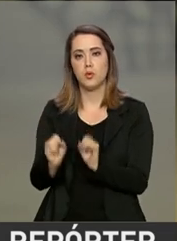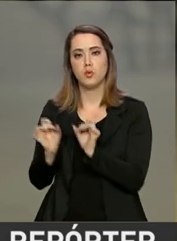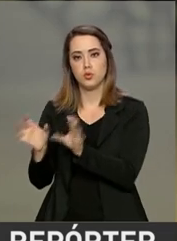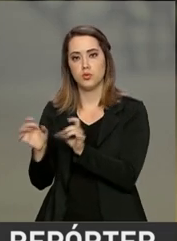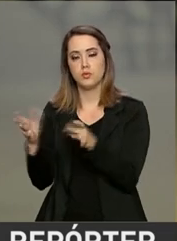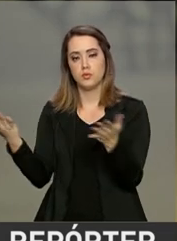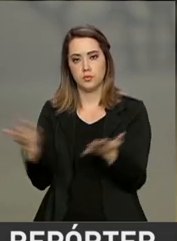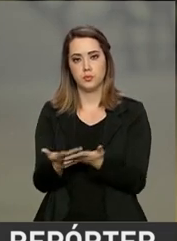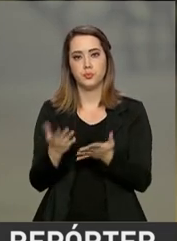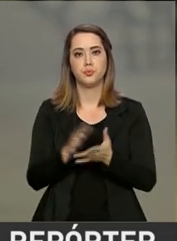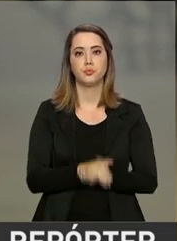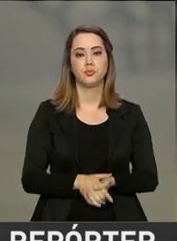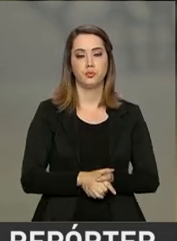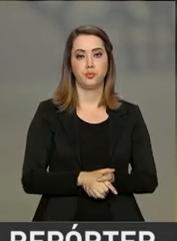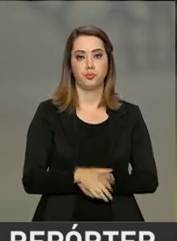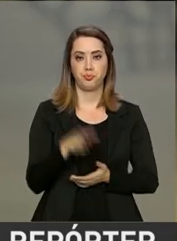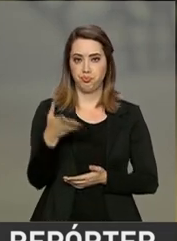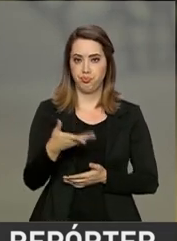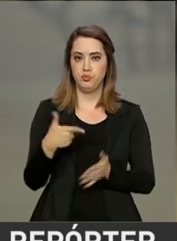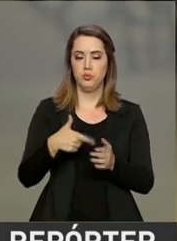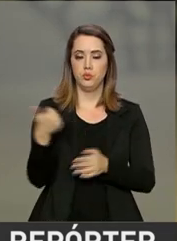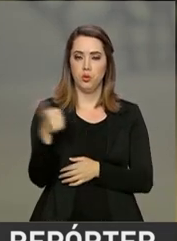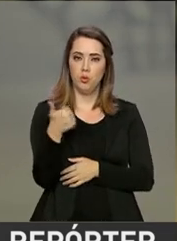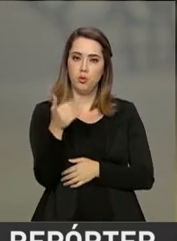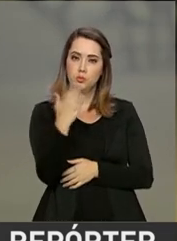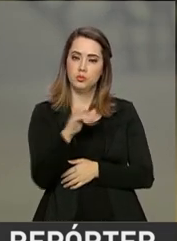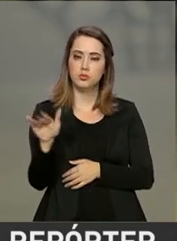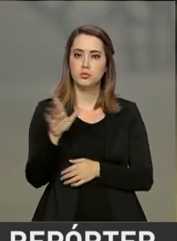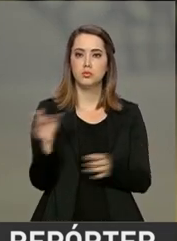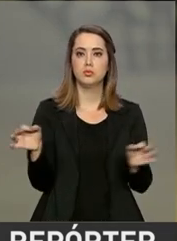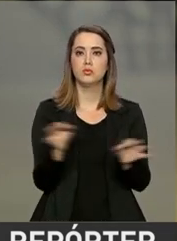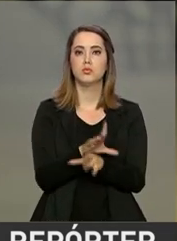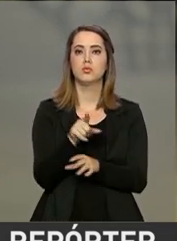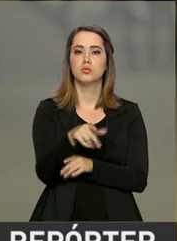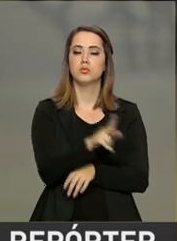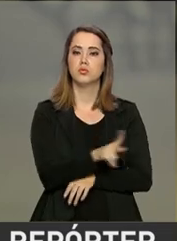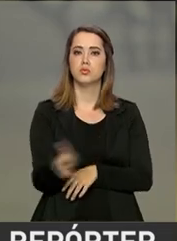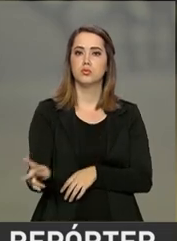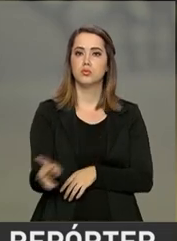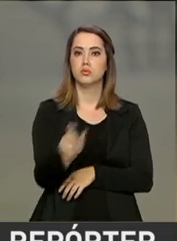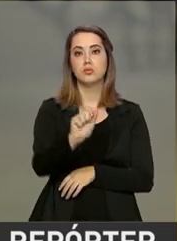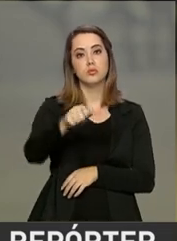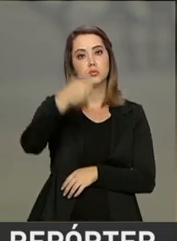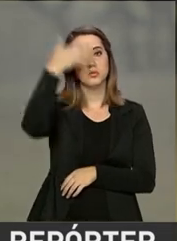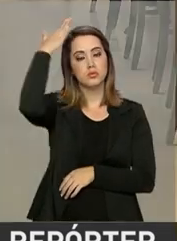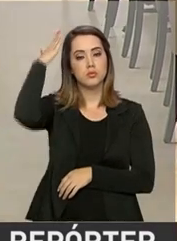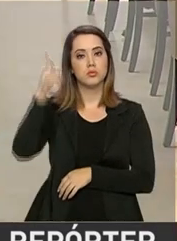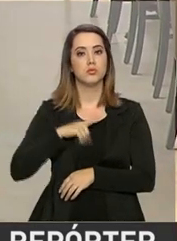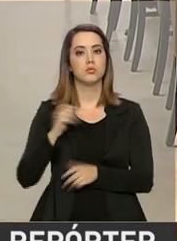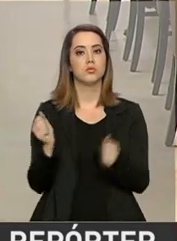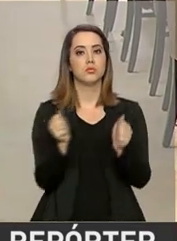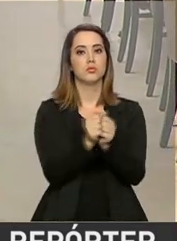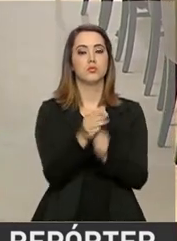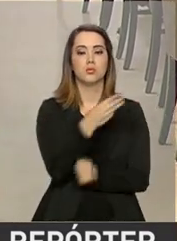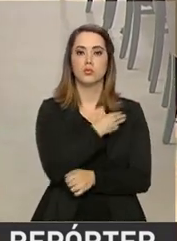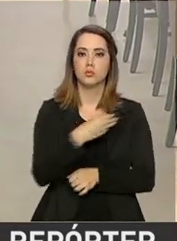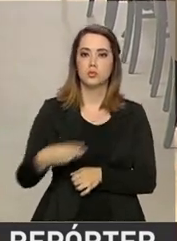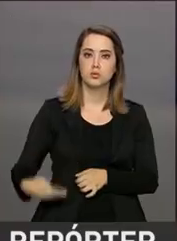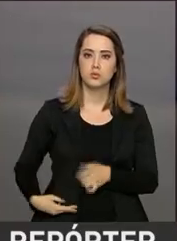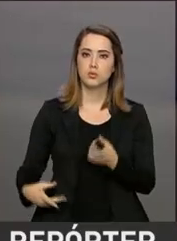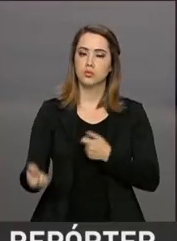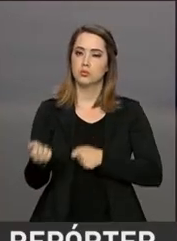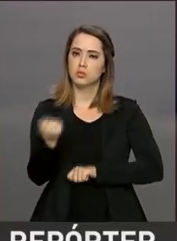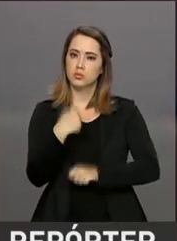aald e terminou há pouco às 11:30 a reunião do presidente em exercício Michel Temer com o ministro da Fazenda Henrique